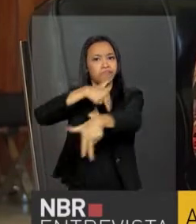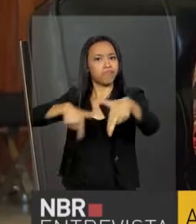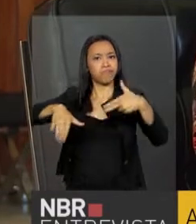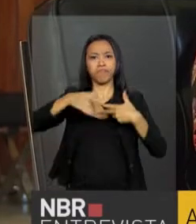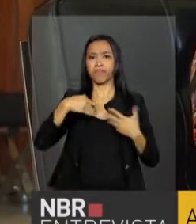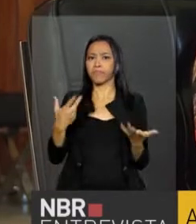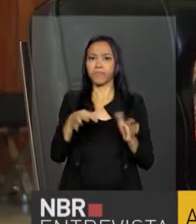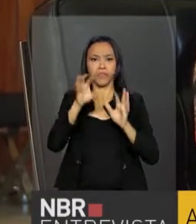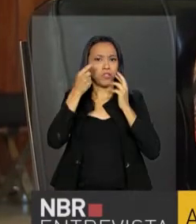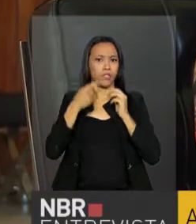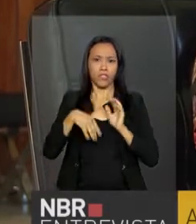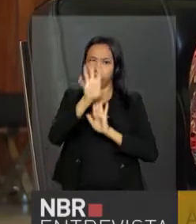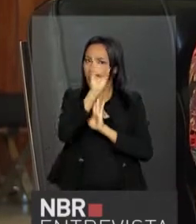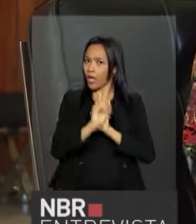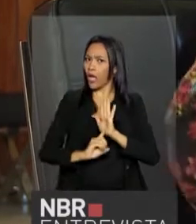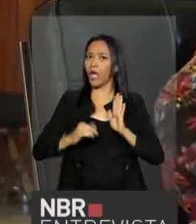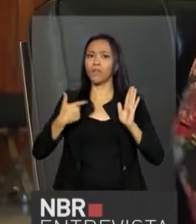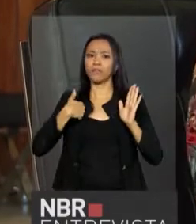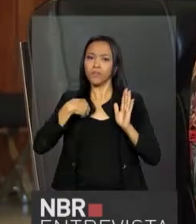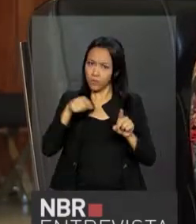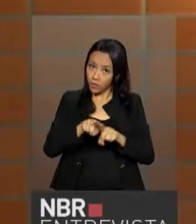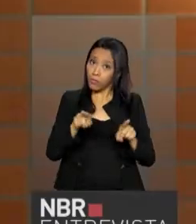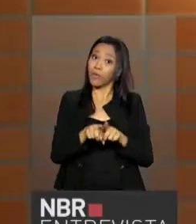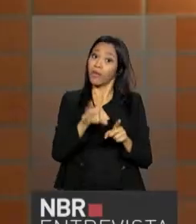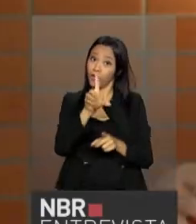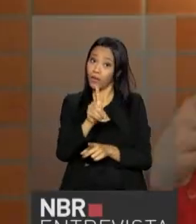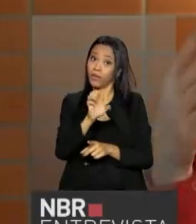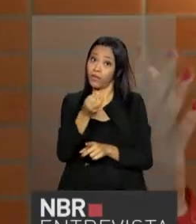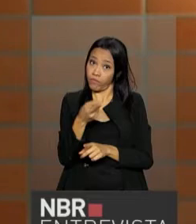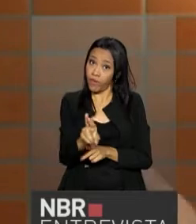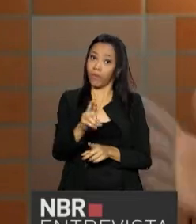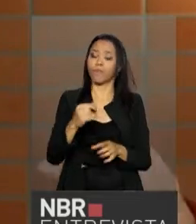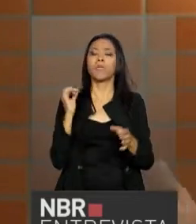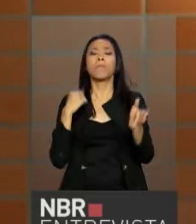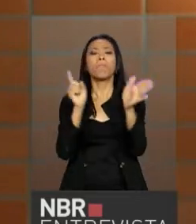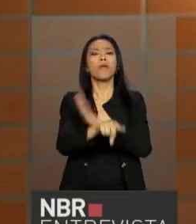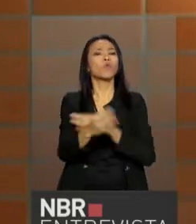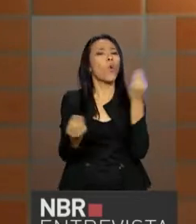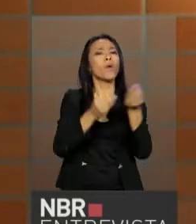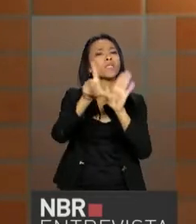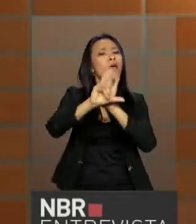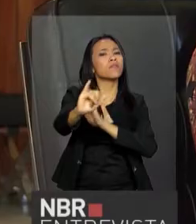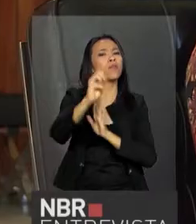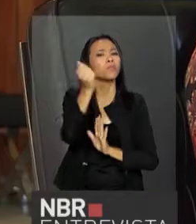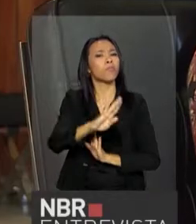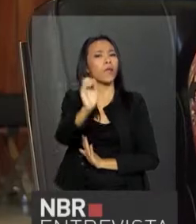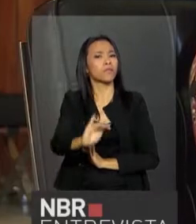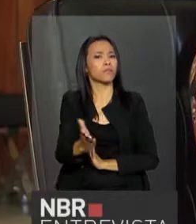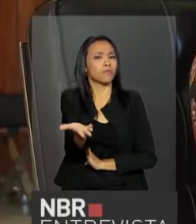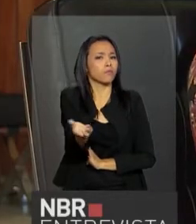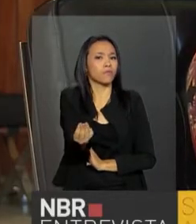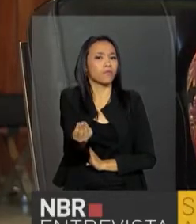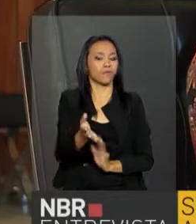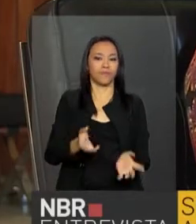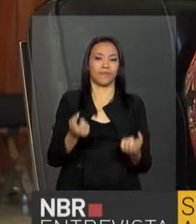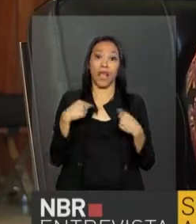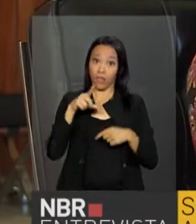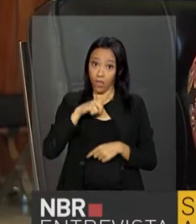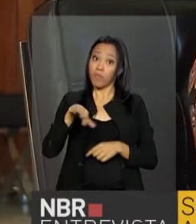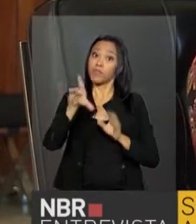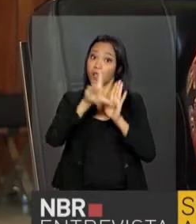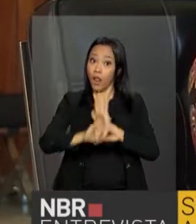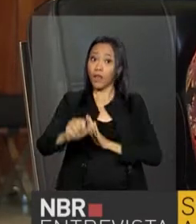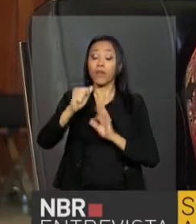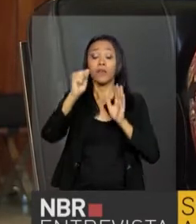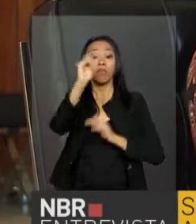direitos e deveres também. Soraya, em relação à legislação, como é que o Brasil está? Bem, nós temos a Lei Brasileira